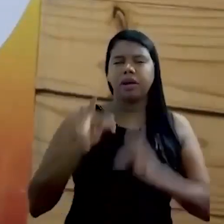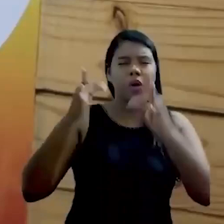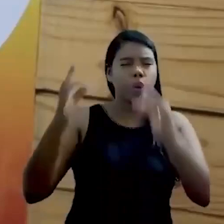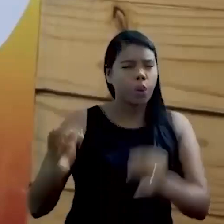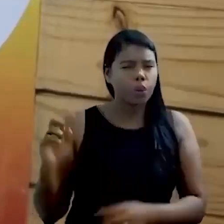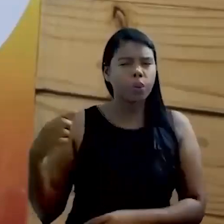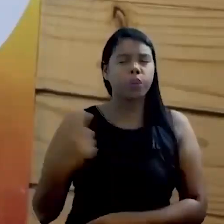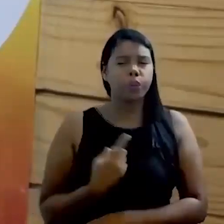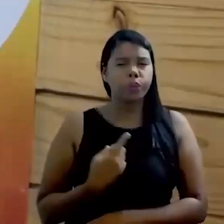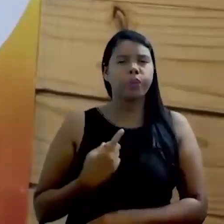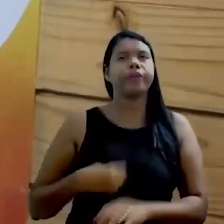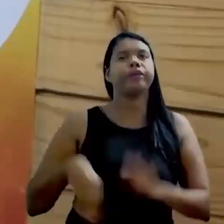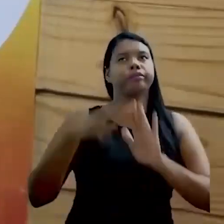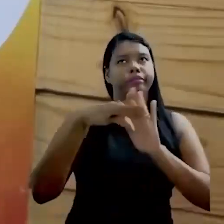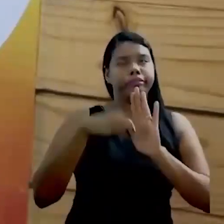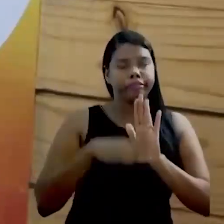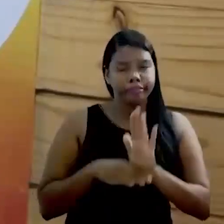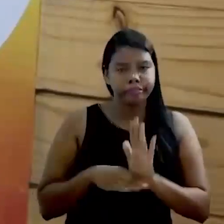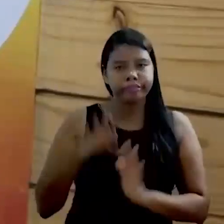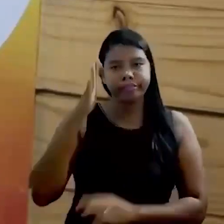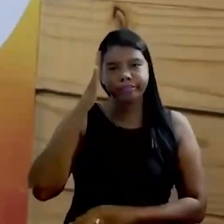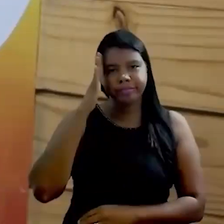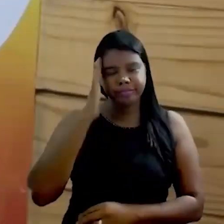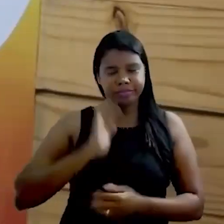que aí a gente vai atrelar, né, a questão